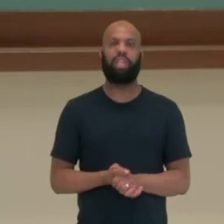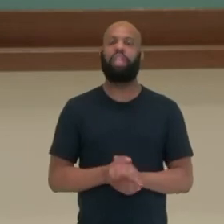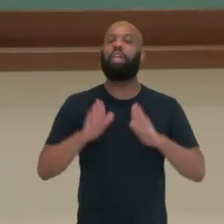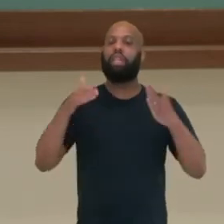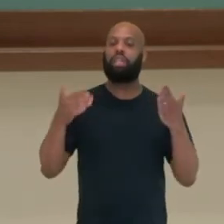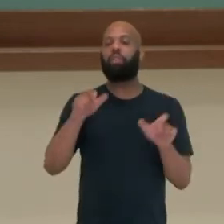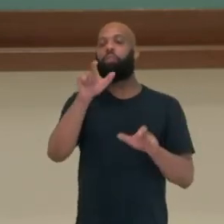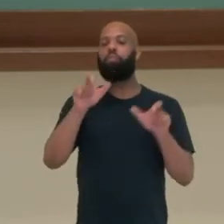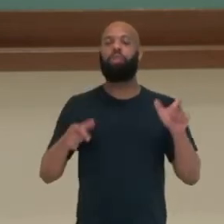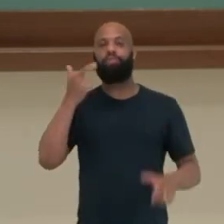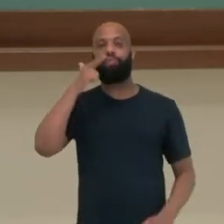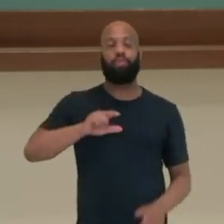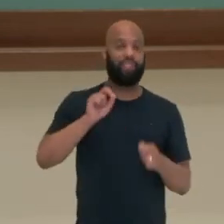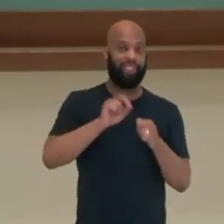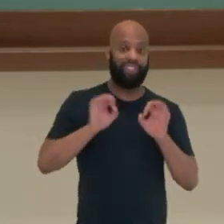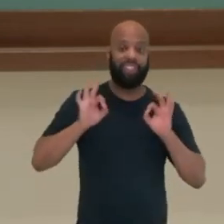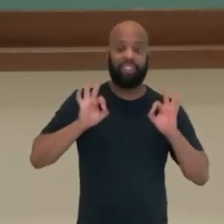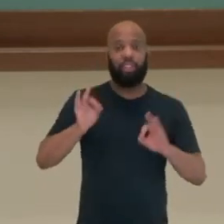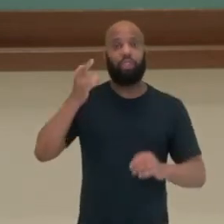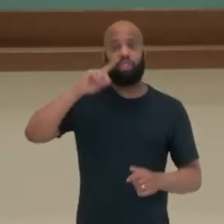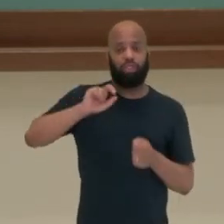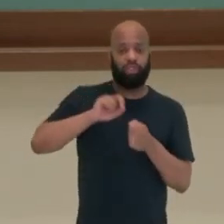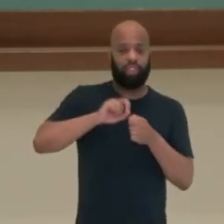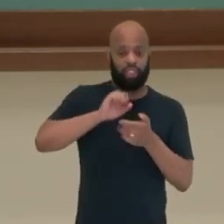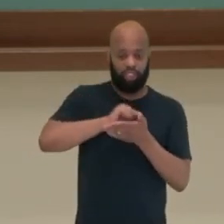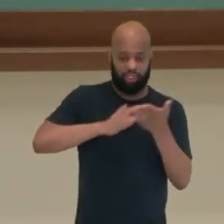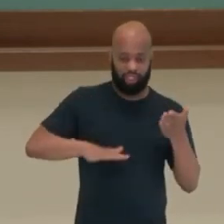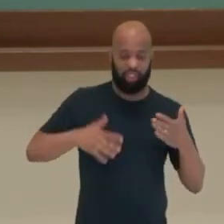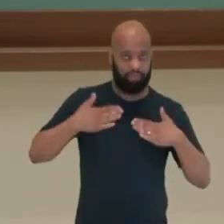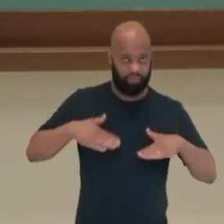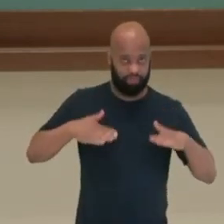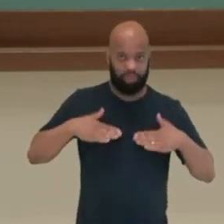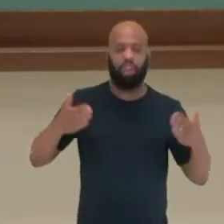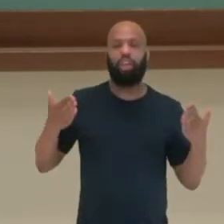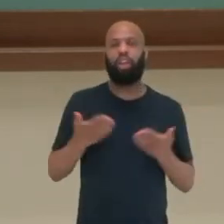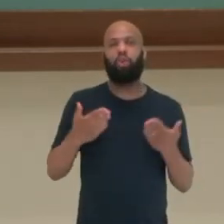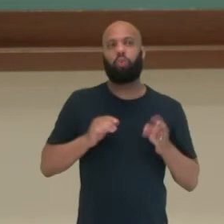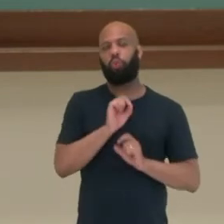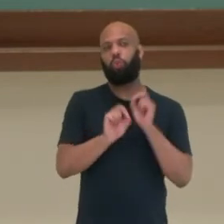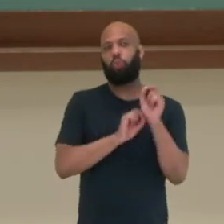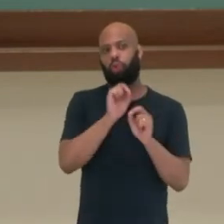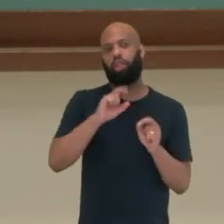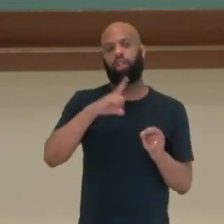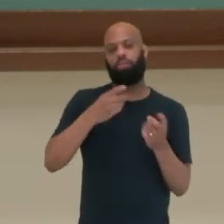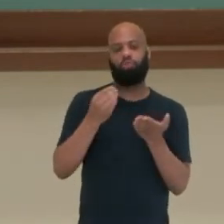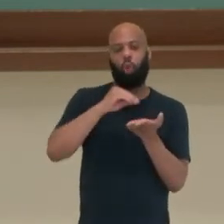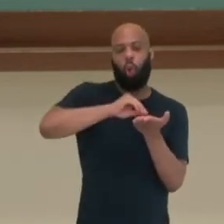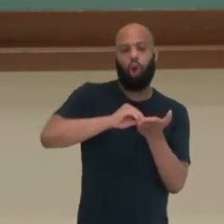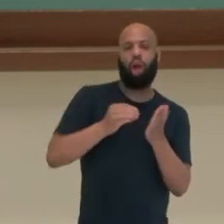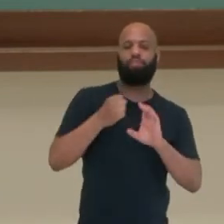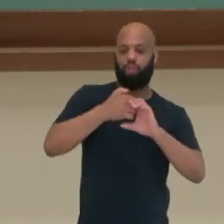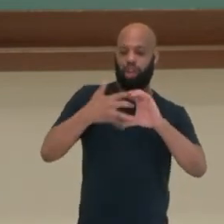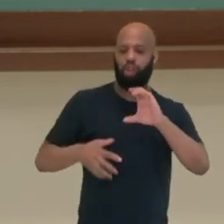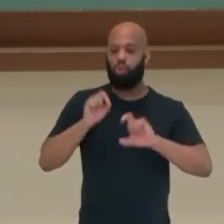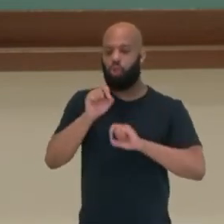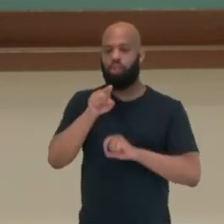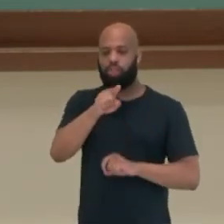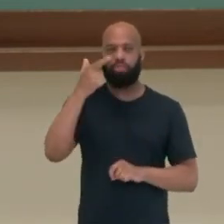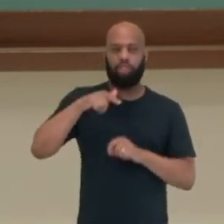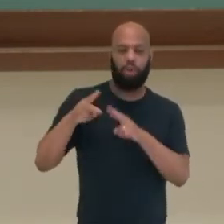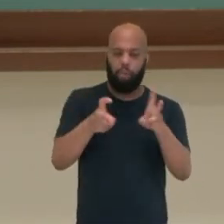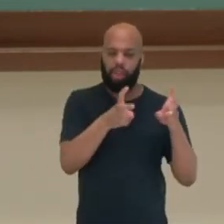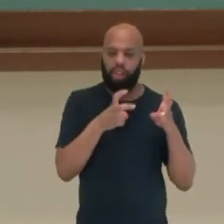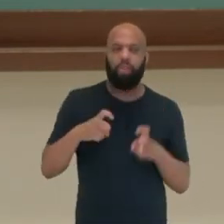E aí, pessoal, deu certo? Conseguiram fazer a atividade aí tranquila, né? Então, só colocar as características, aquilo que você